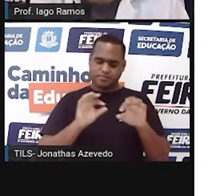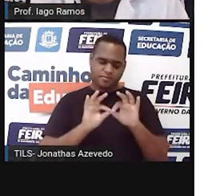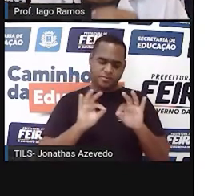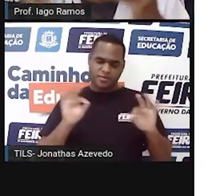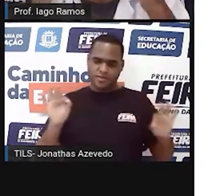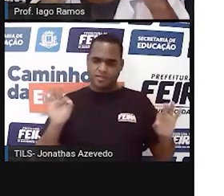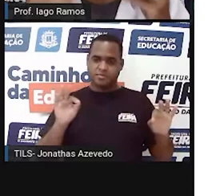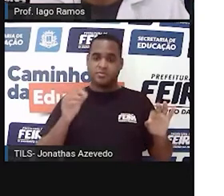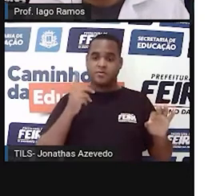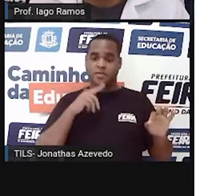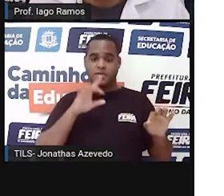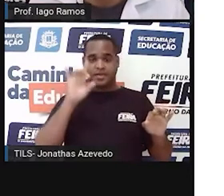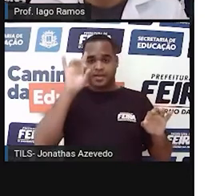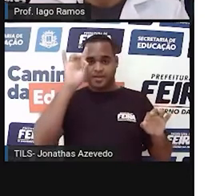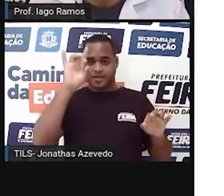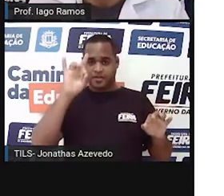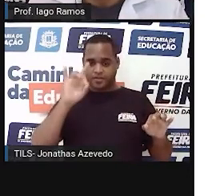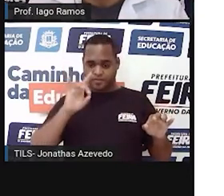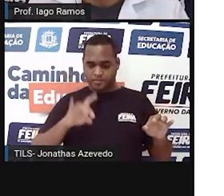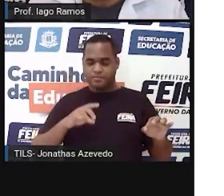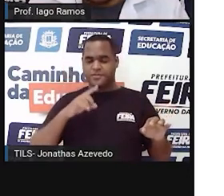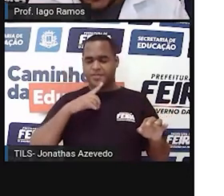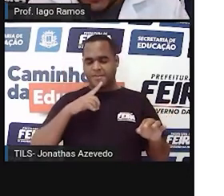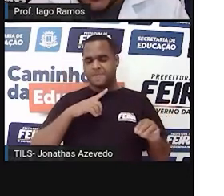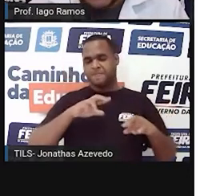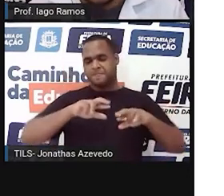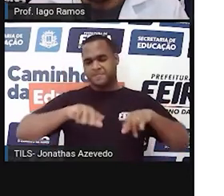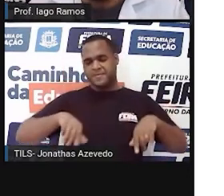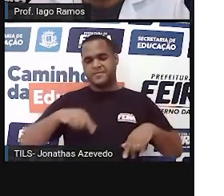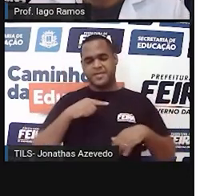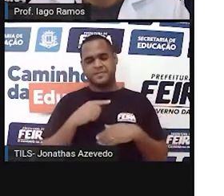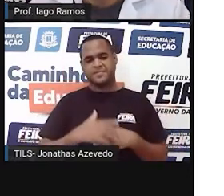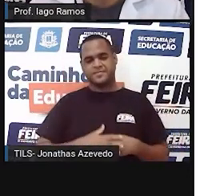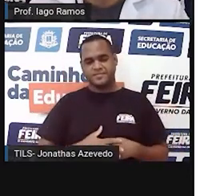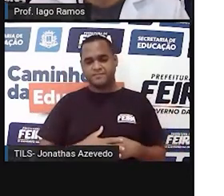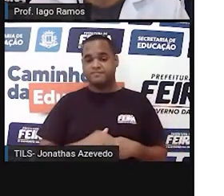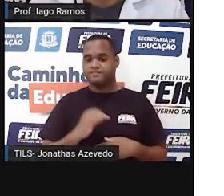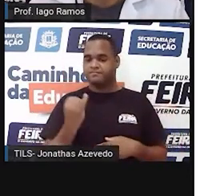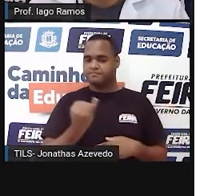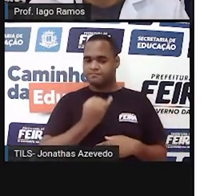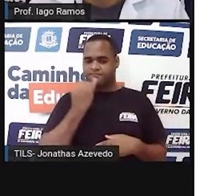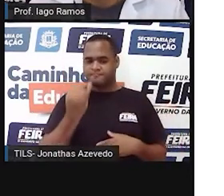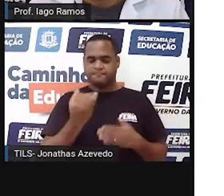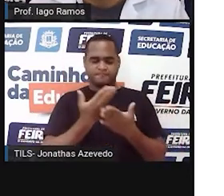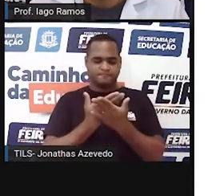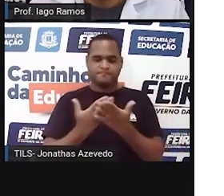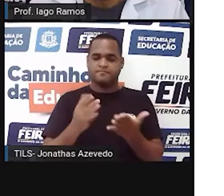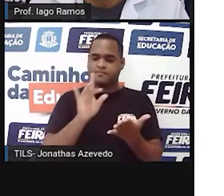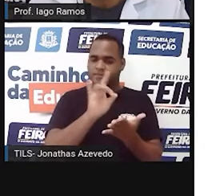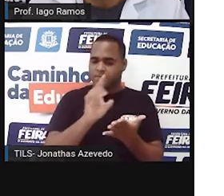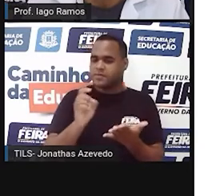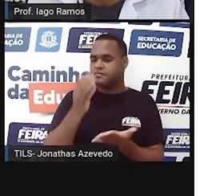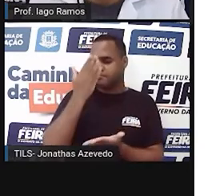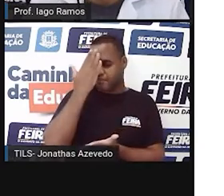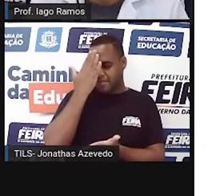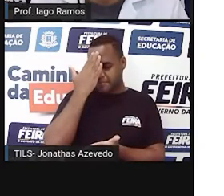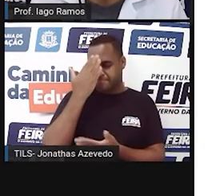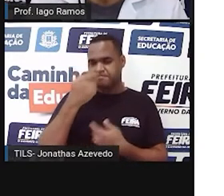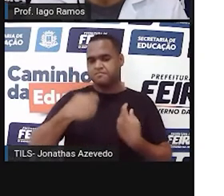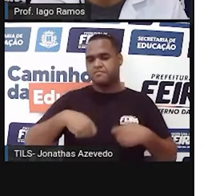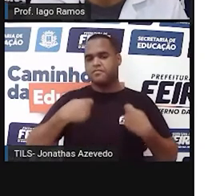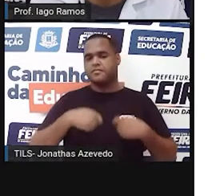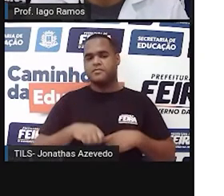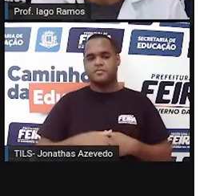mede as coisas, cada tipo de medida das coisas. Certo? Isso é importante que a gente saiba, tá bom?